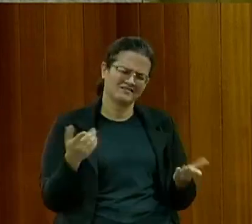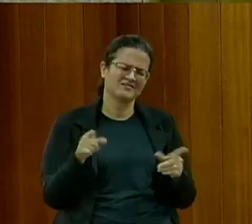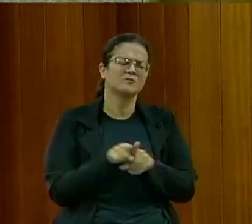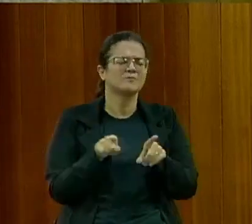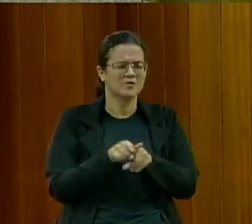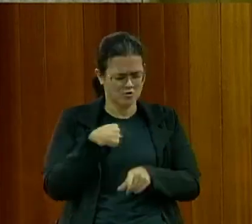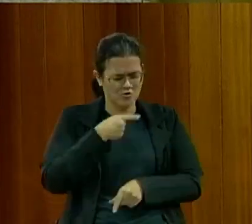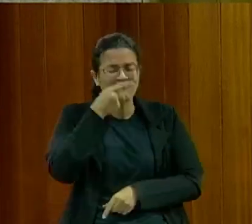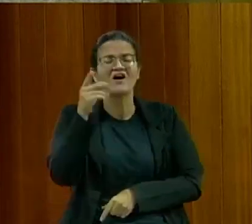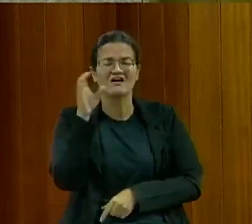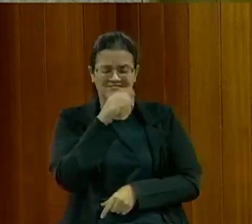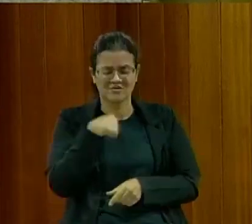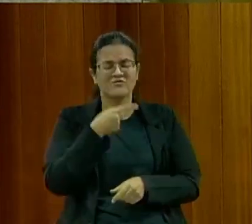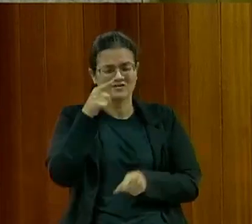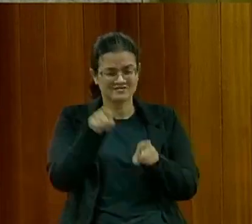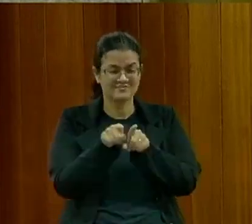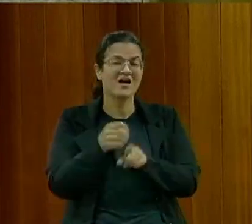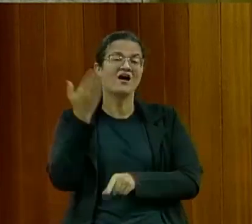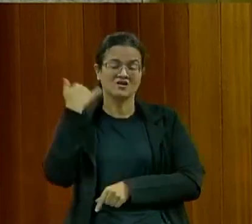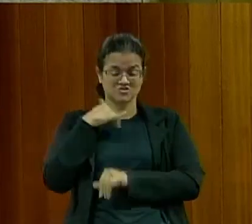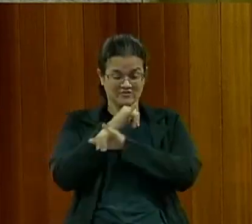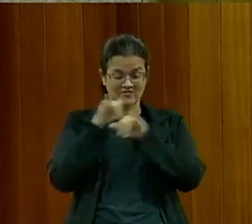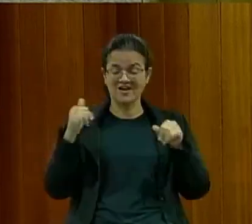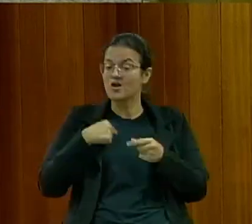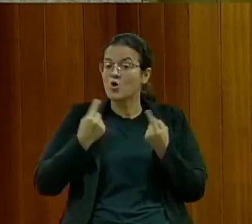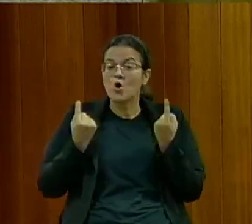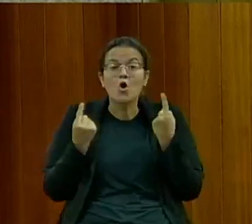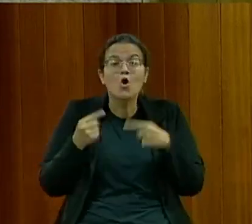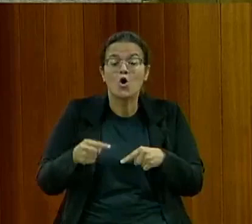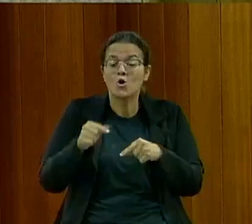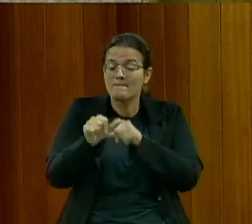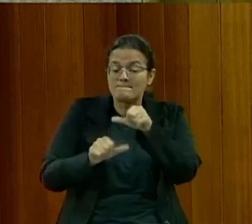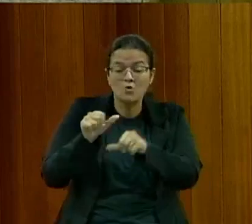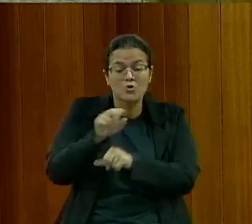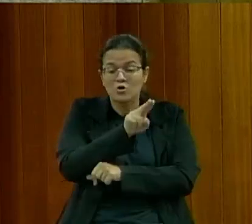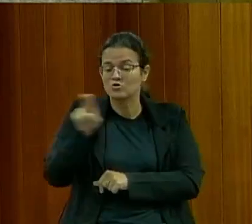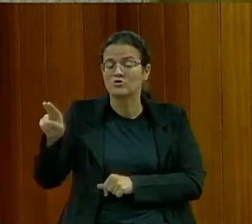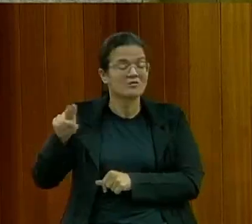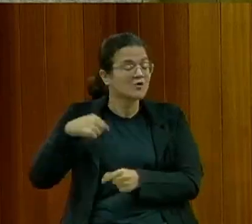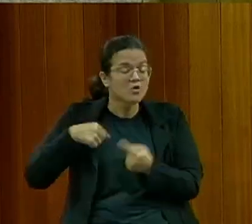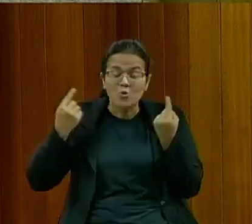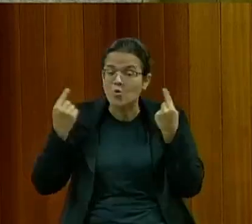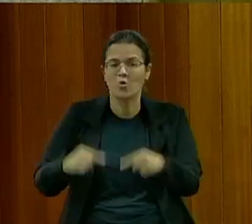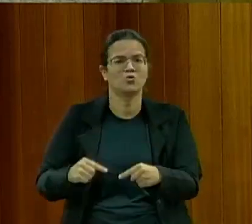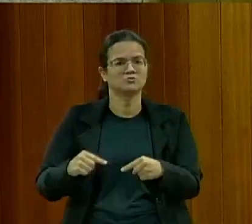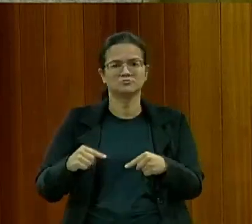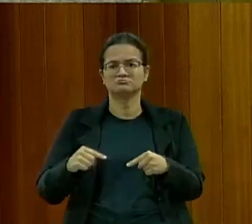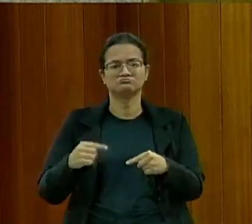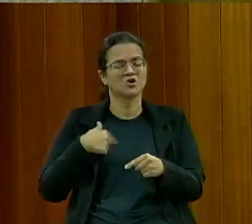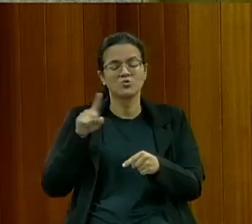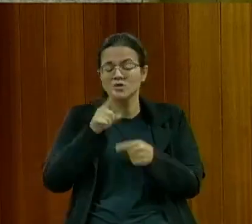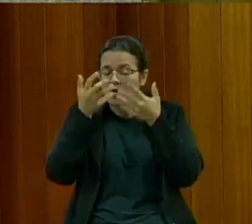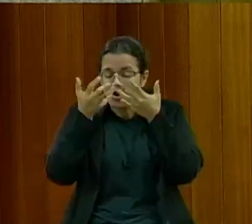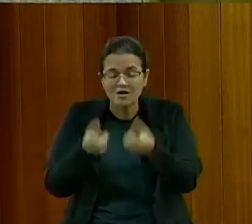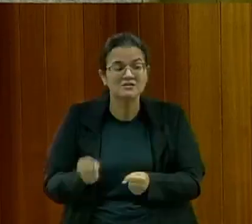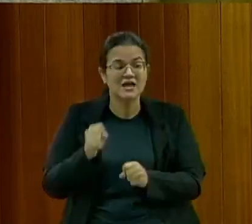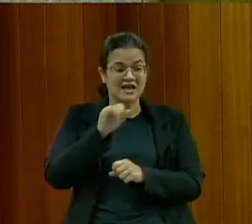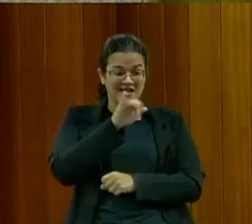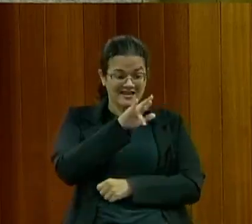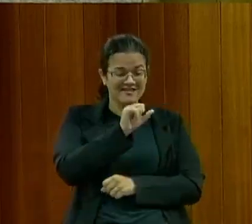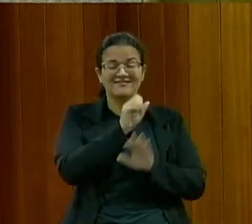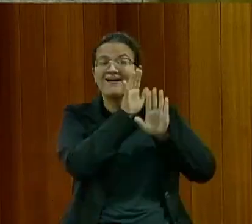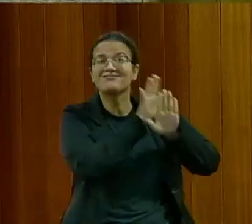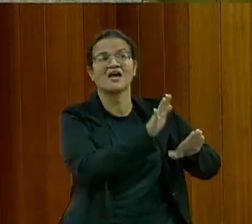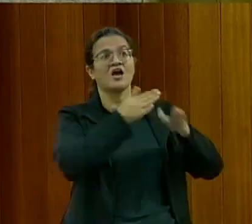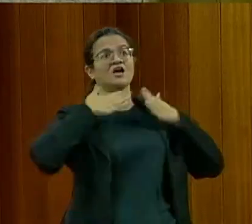atrás eu já falei. Eu sou contra mudar o nome dessa agrovia. Eu sou contra. O Íris, deixa o Íris descansar em paz.